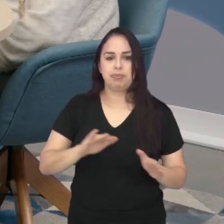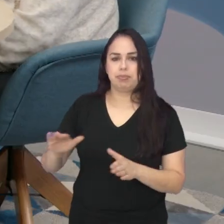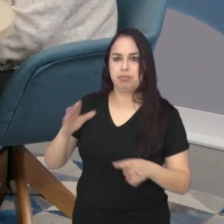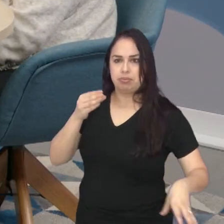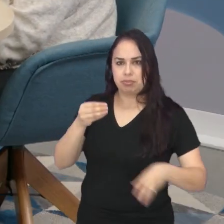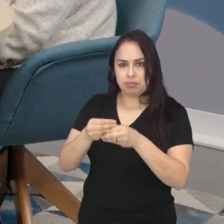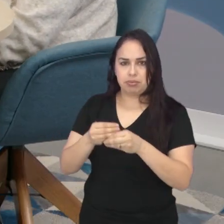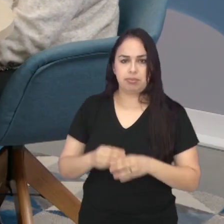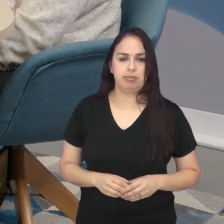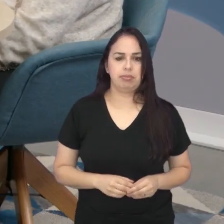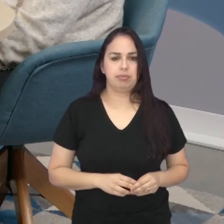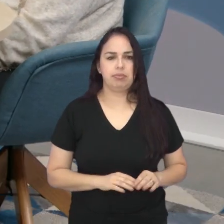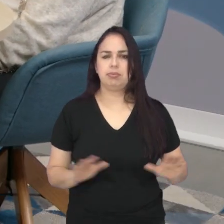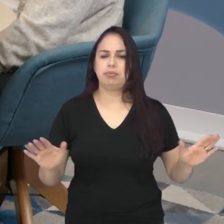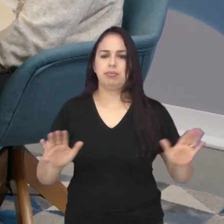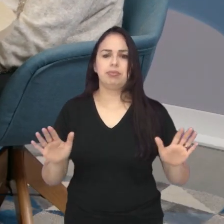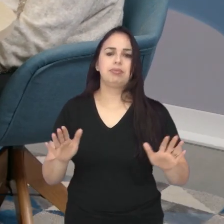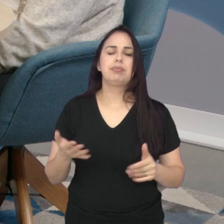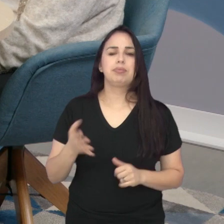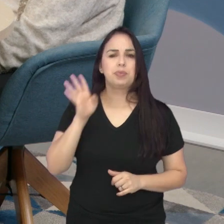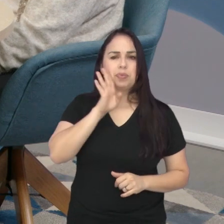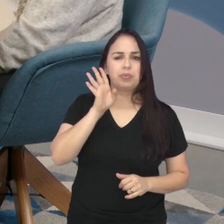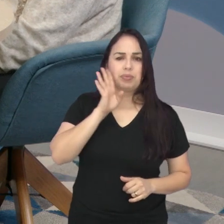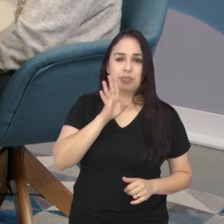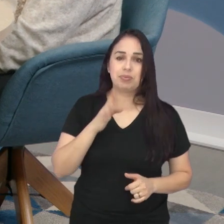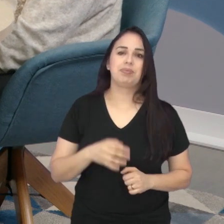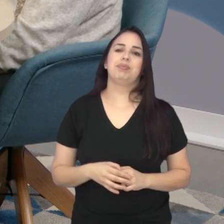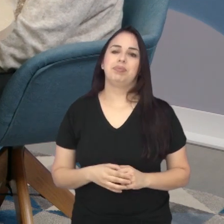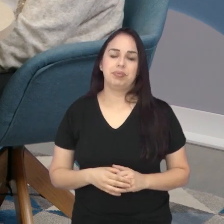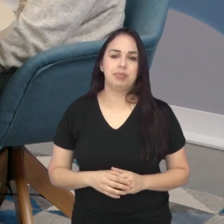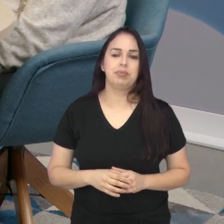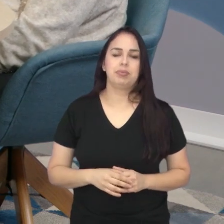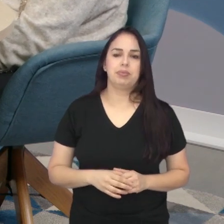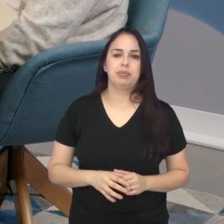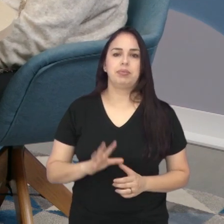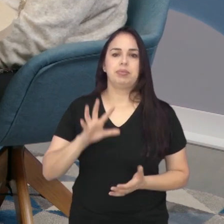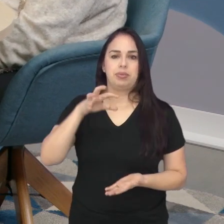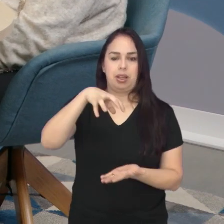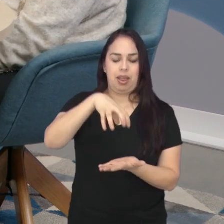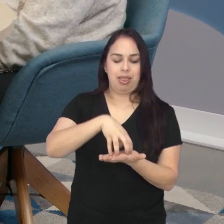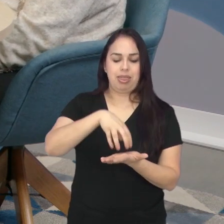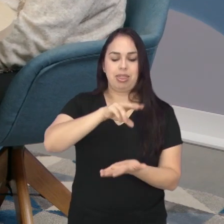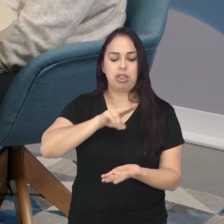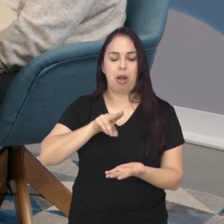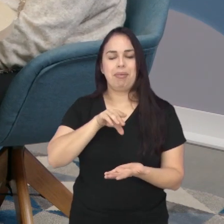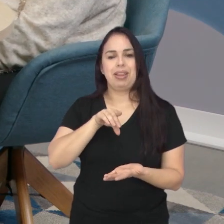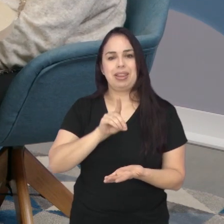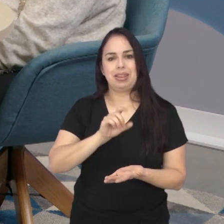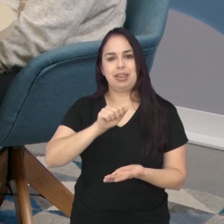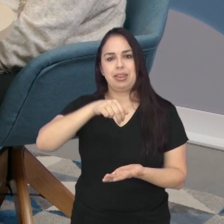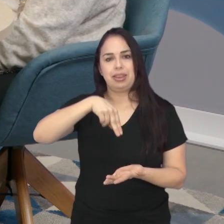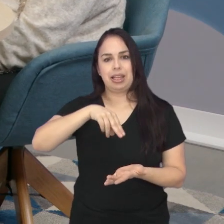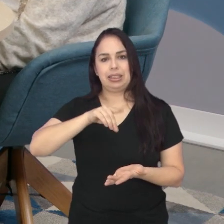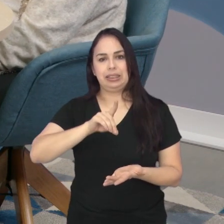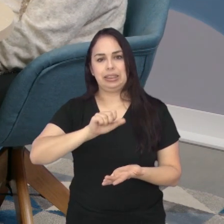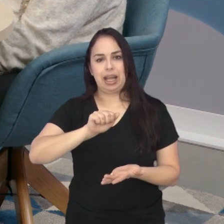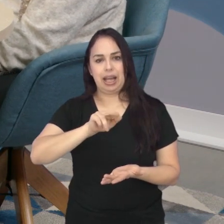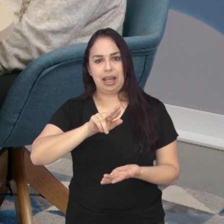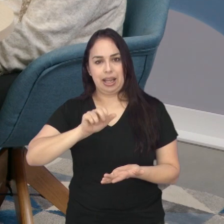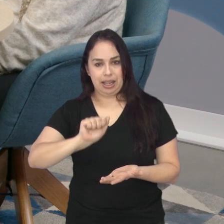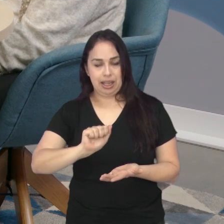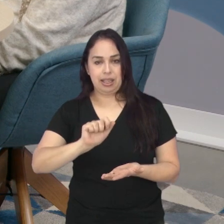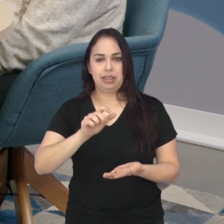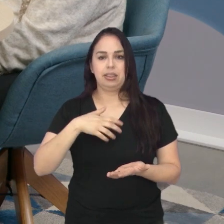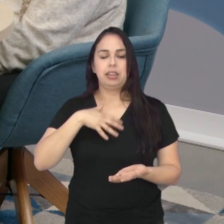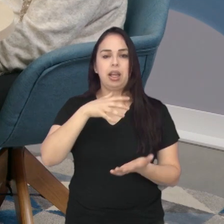de complementar, Natália? Bacana. E é importante, a gente falou do Centro Dandara, né? Há grupos também de